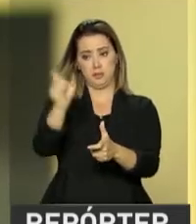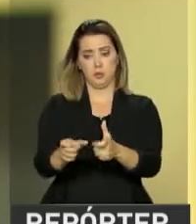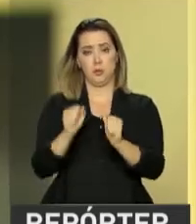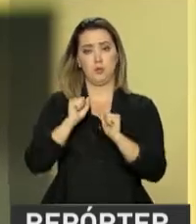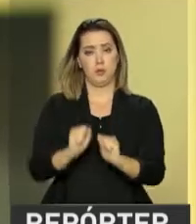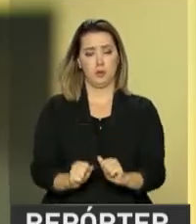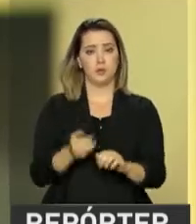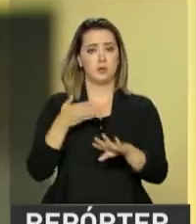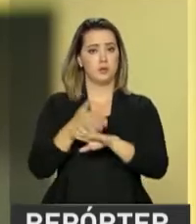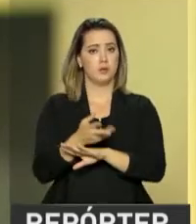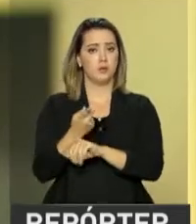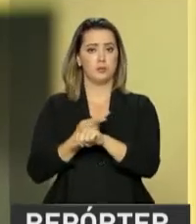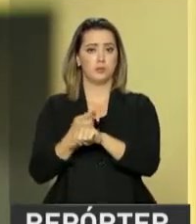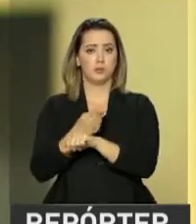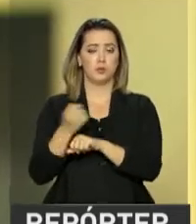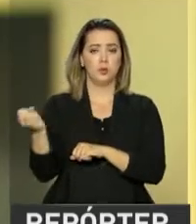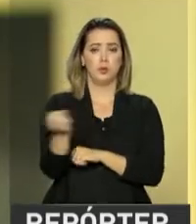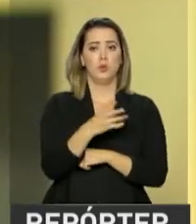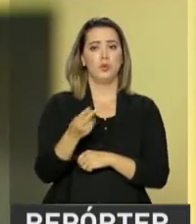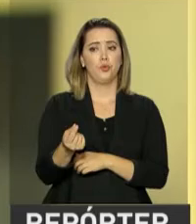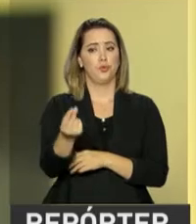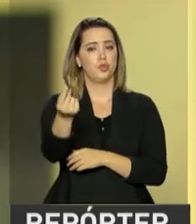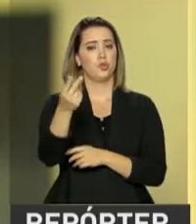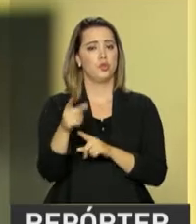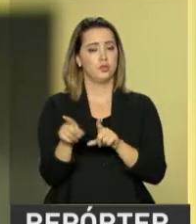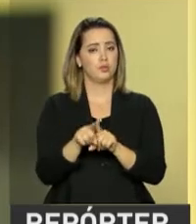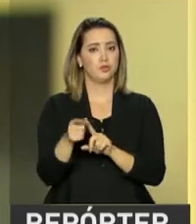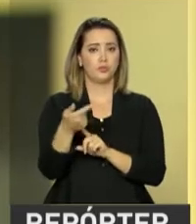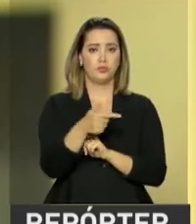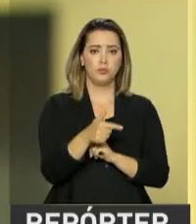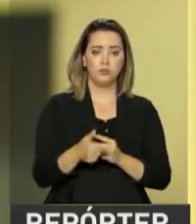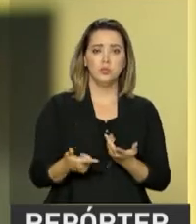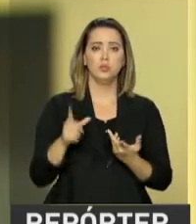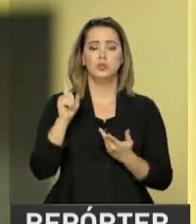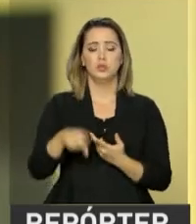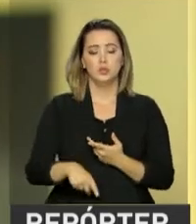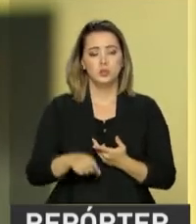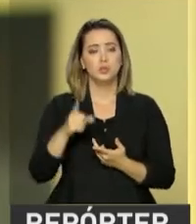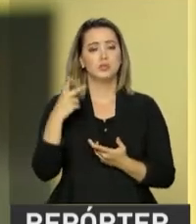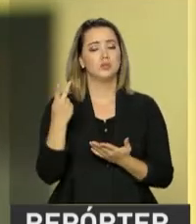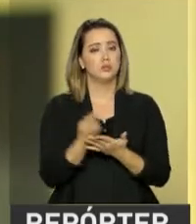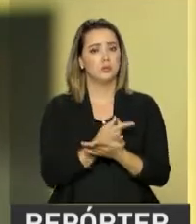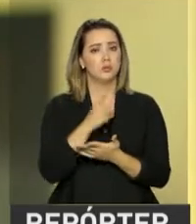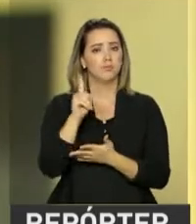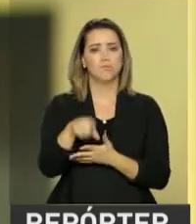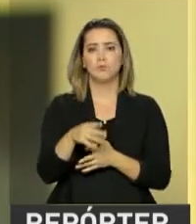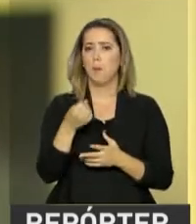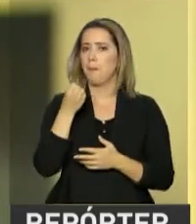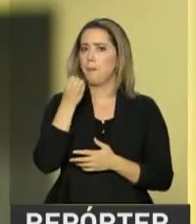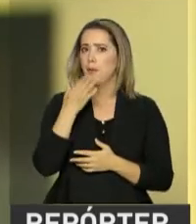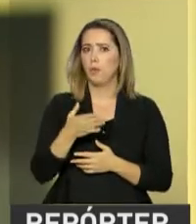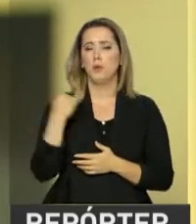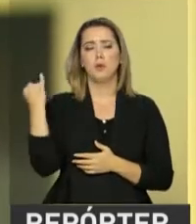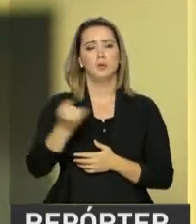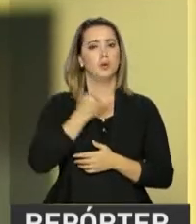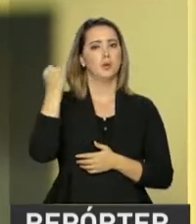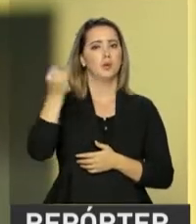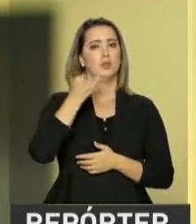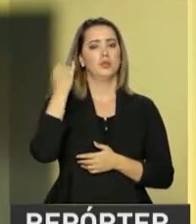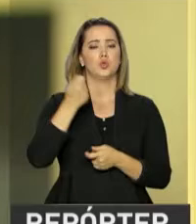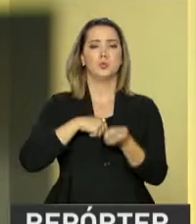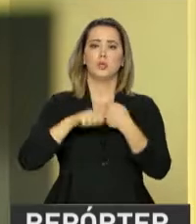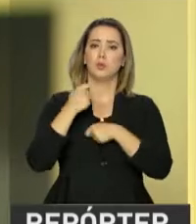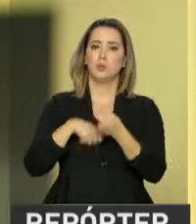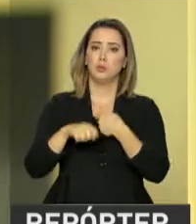ir buscar novos créditos nova a linha de crédito não foi uma medida extremamente importante para a economia